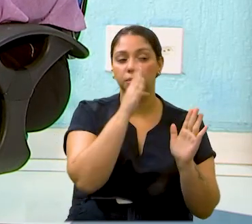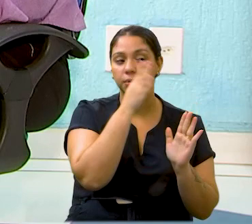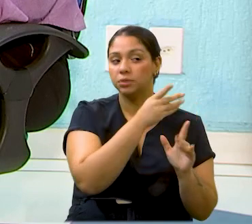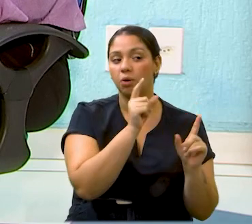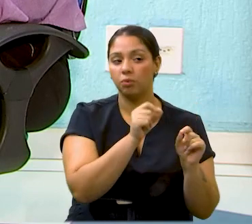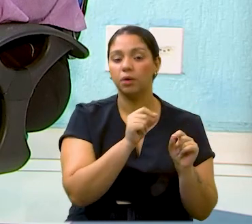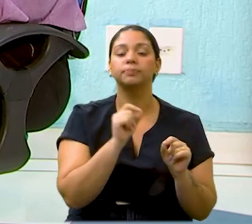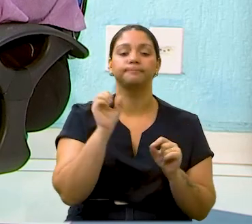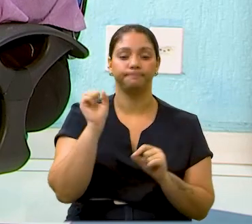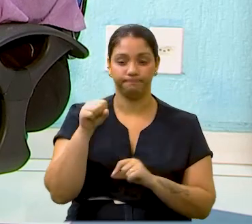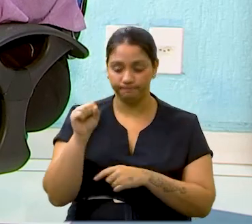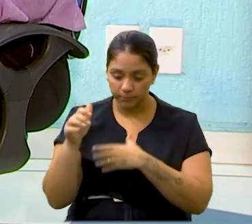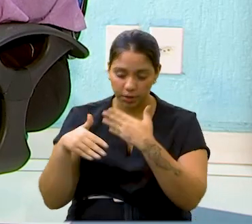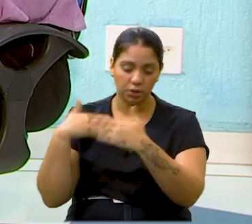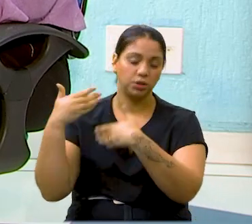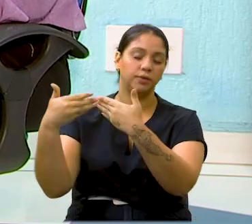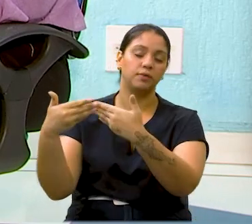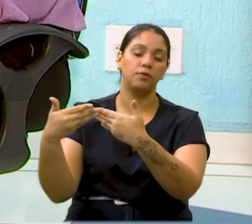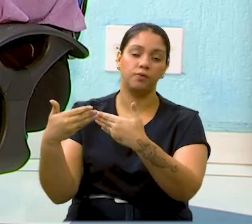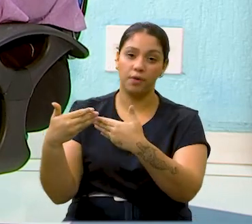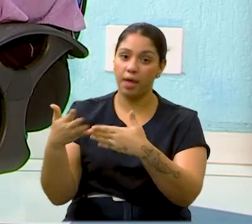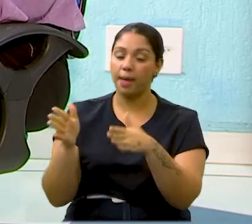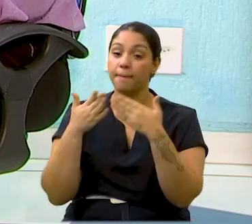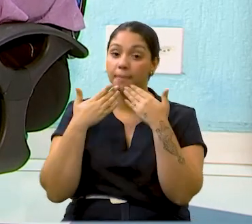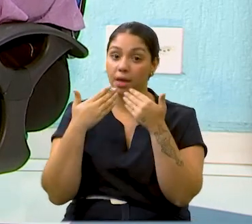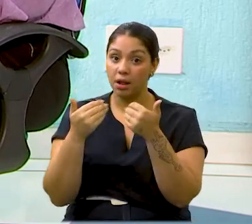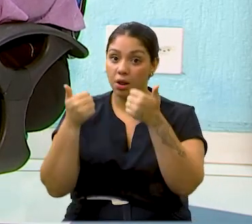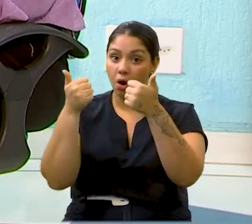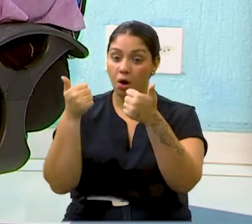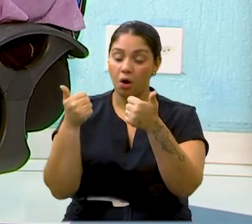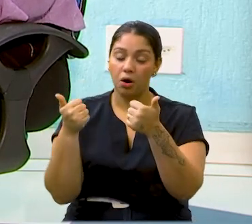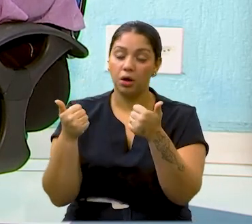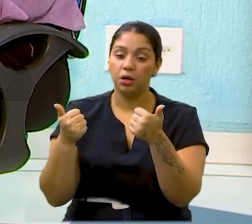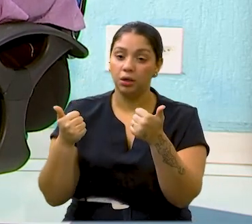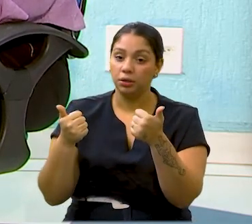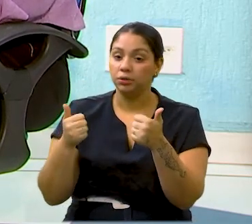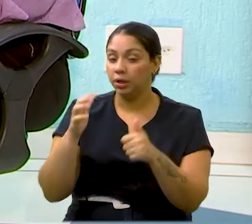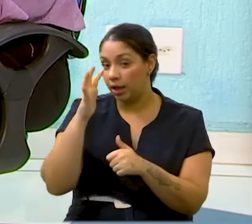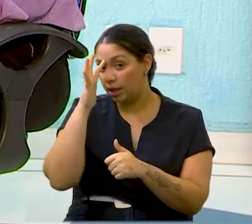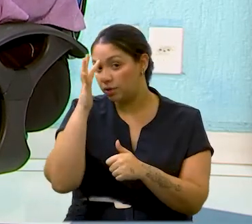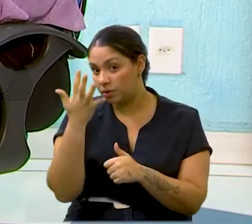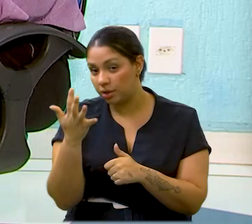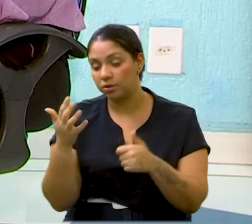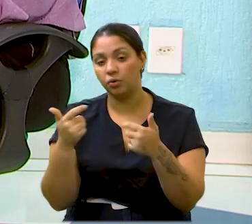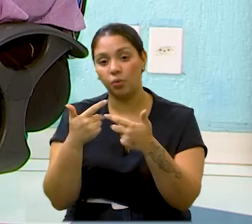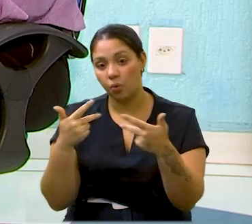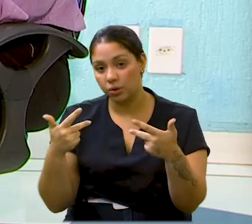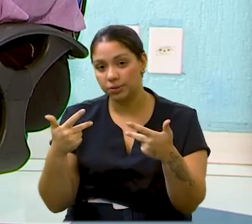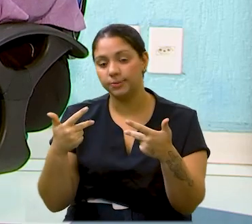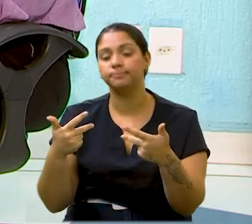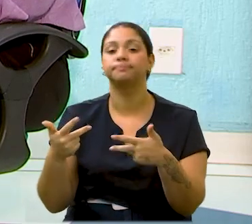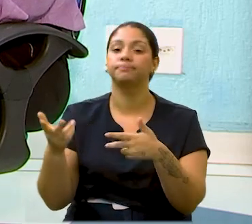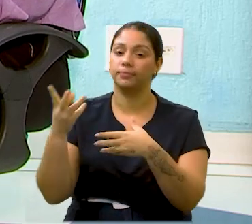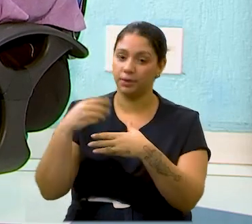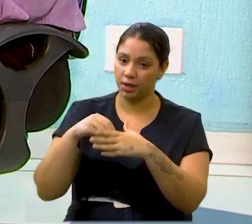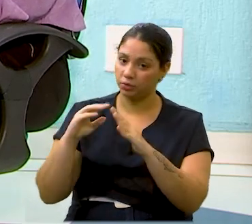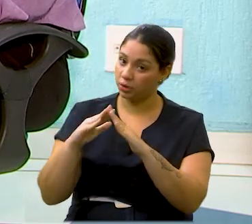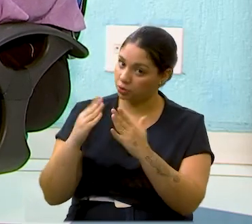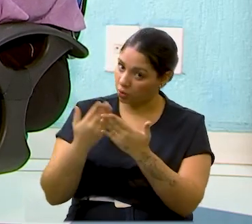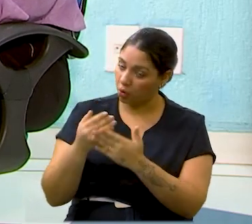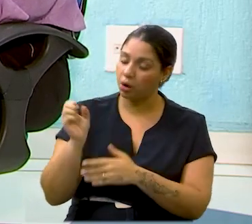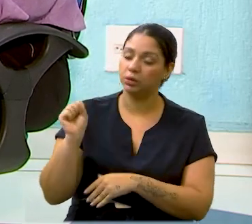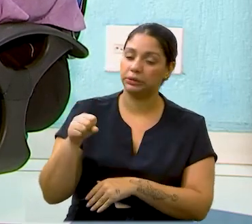ajudar... Desenvolver, exato. Melhora a questão de resultados, né, concretos na escola?